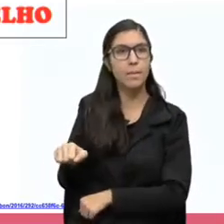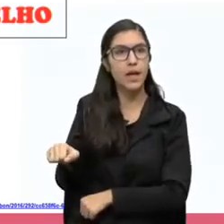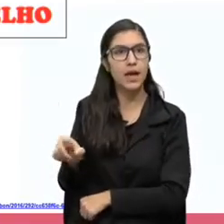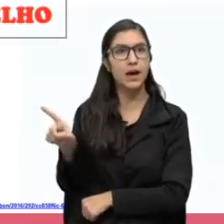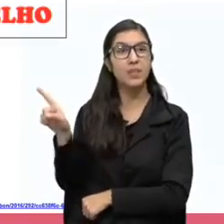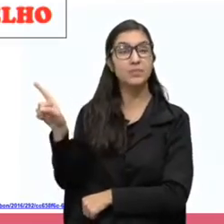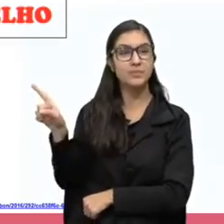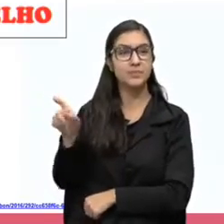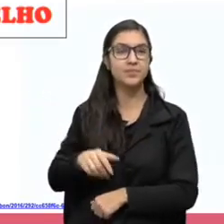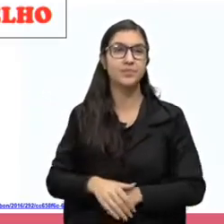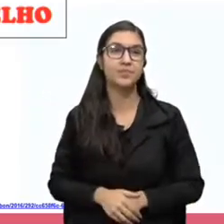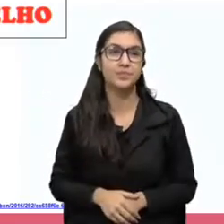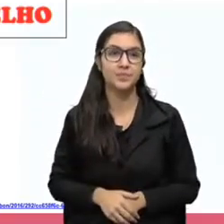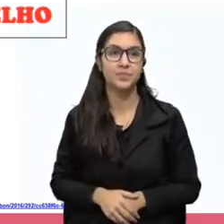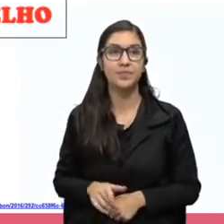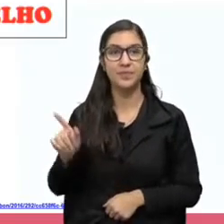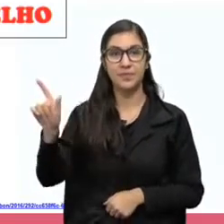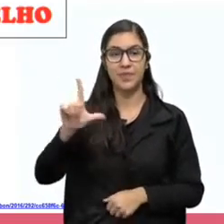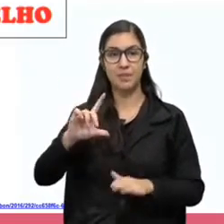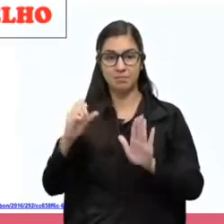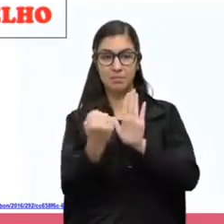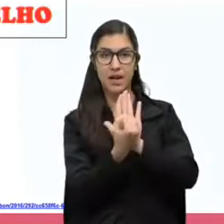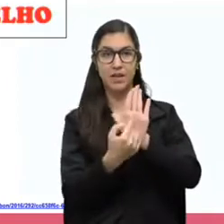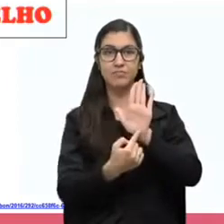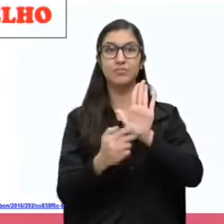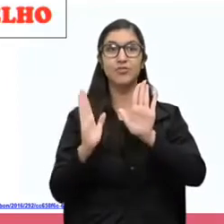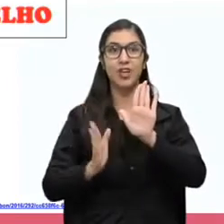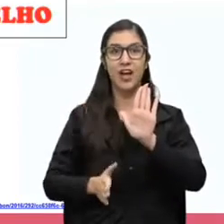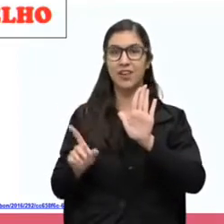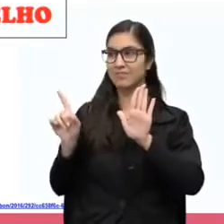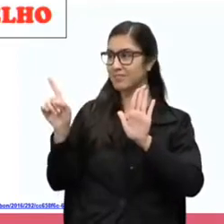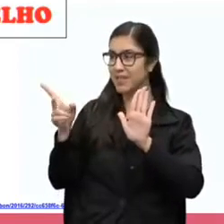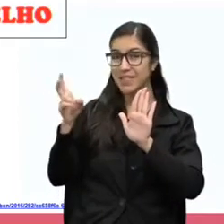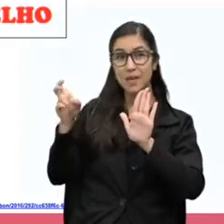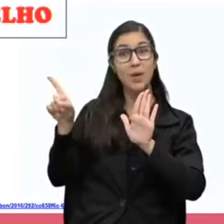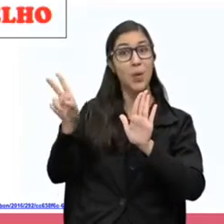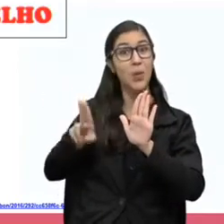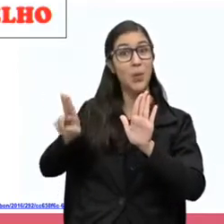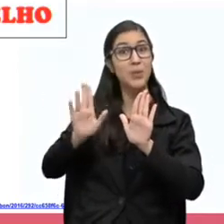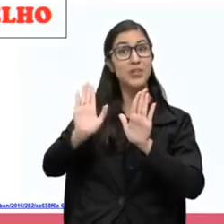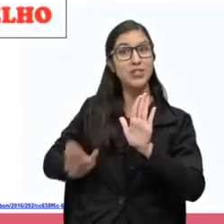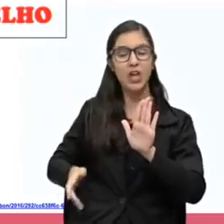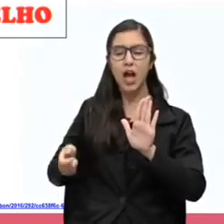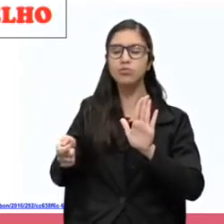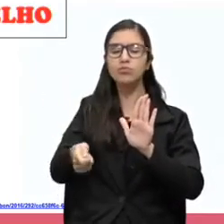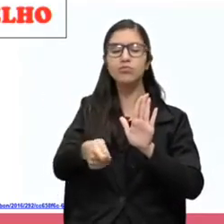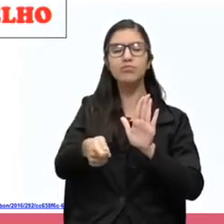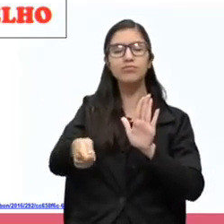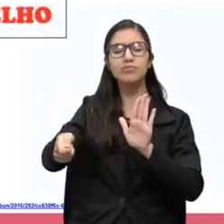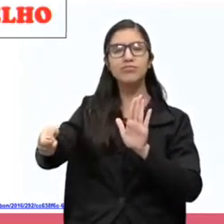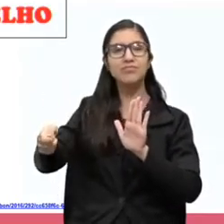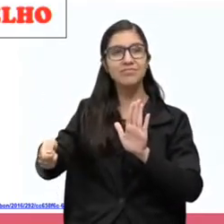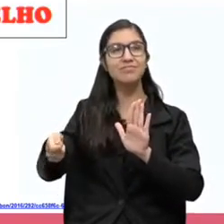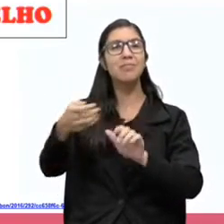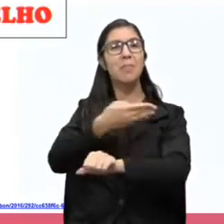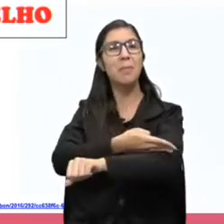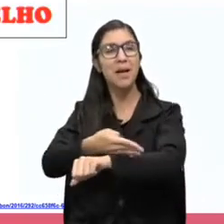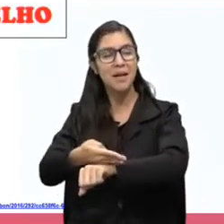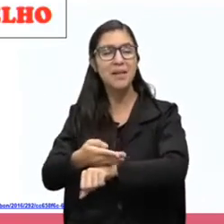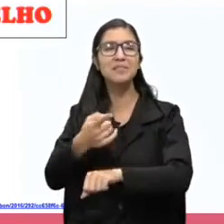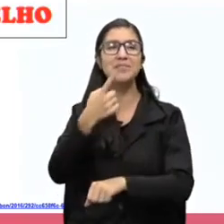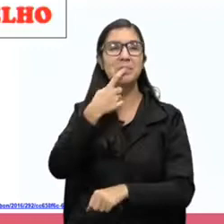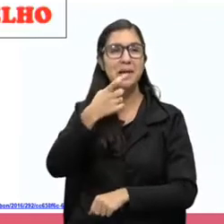nossa logo da surdo-cegueira e já observem ele utilizando a bengala branca e